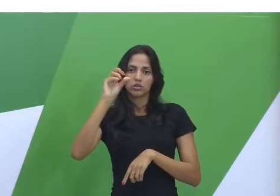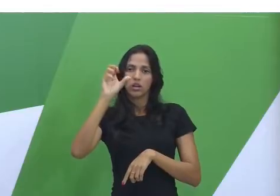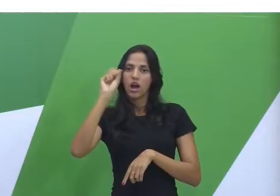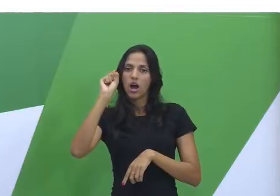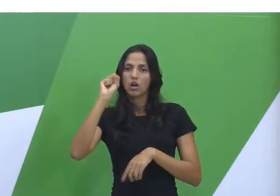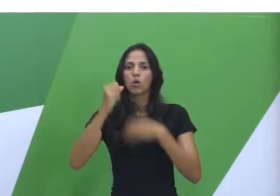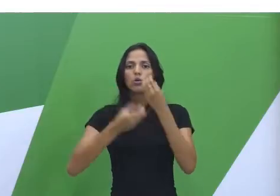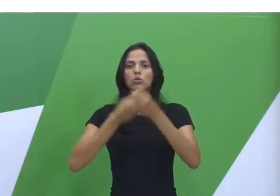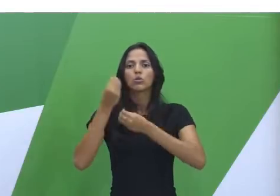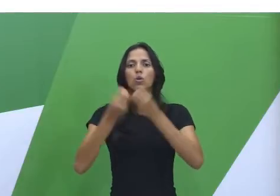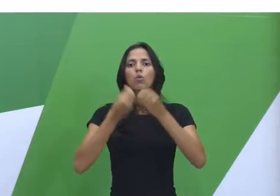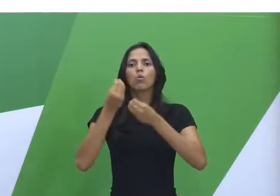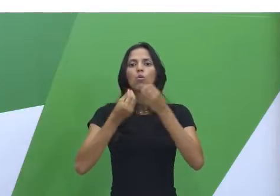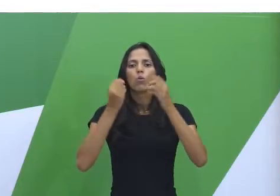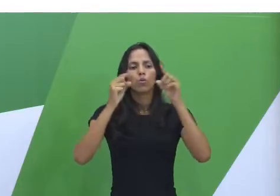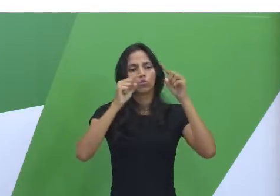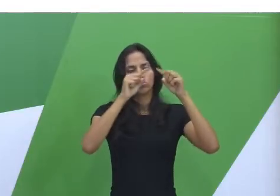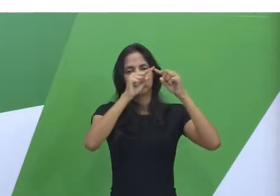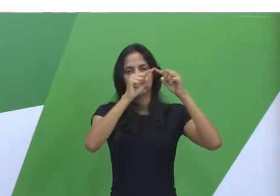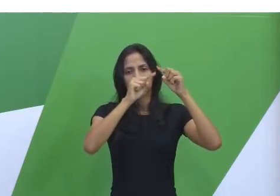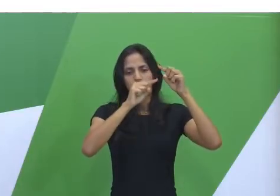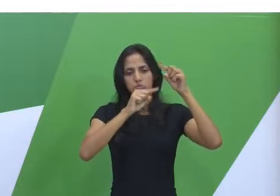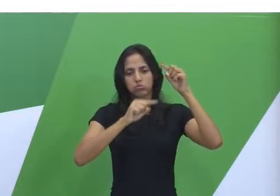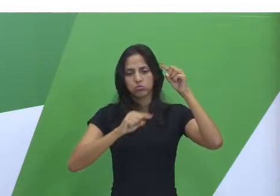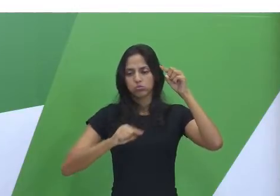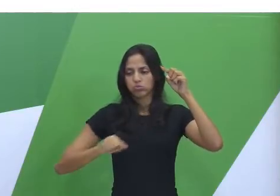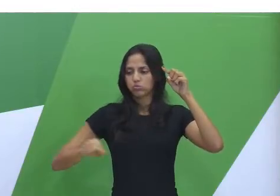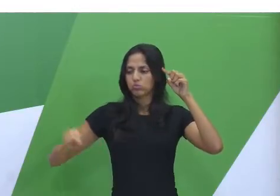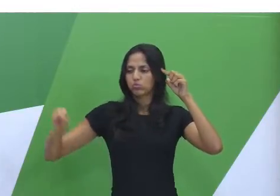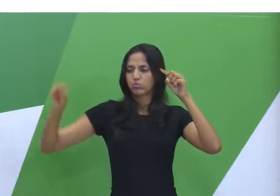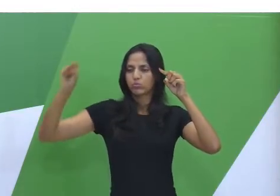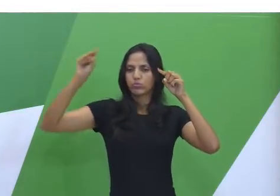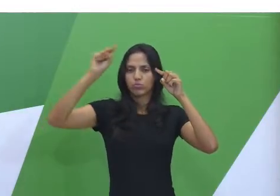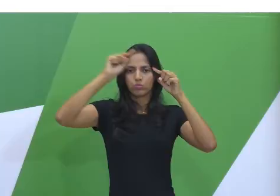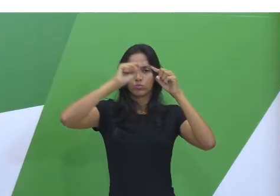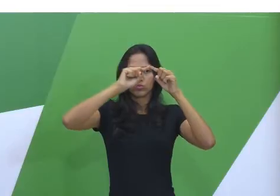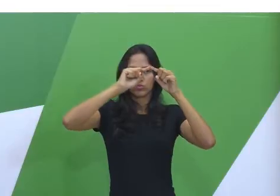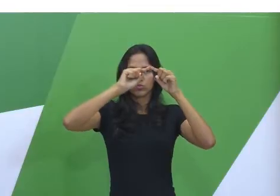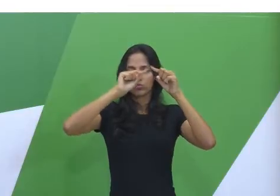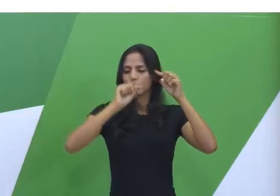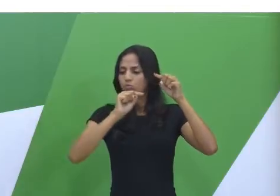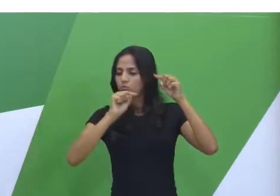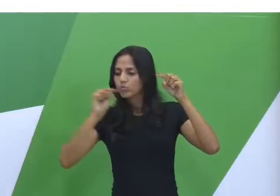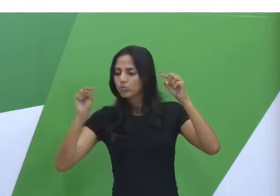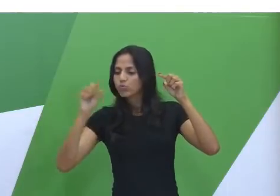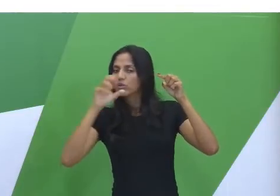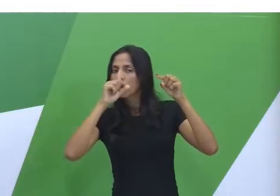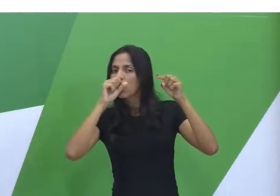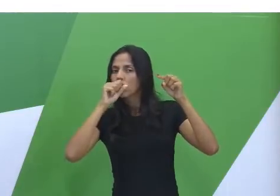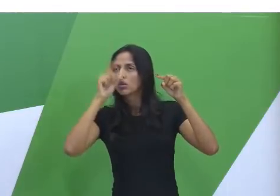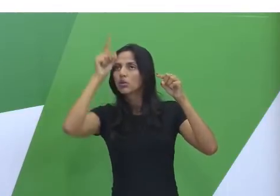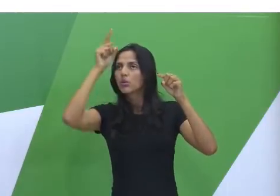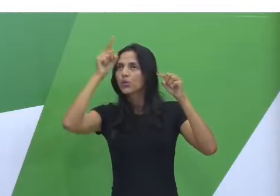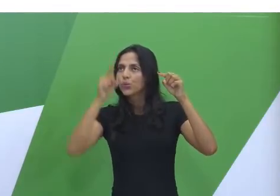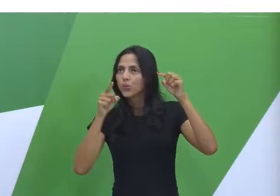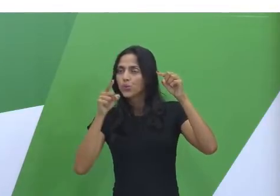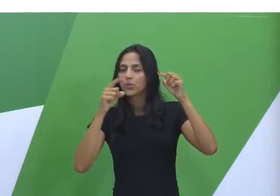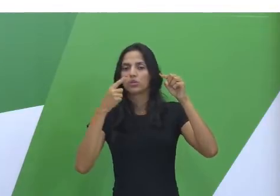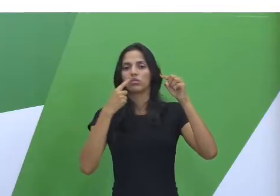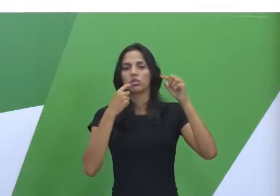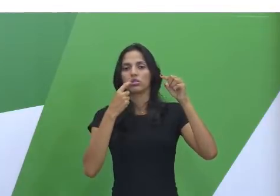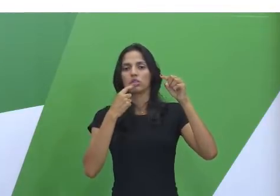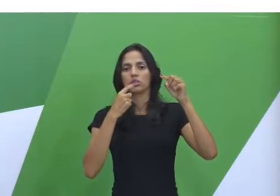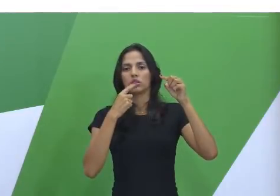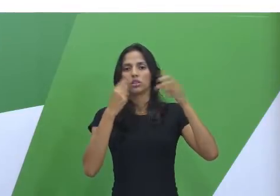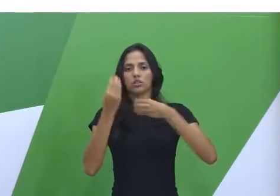esse deslocamento, esse desmembramento entre essas razões. Nos desmembramentos, o que é que nós temos? Nós